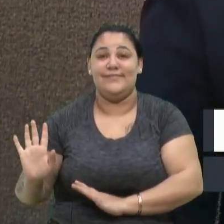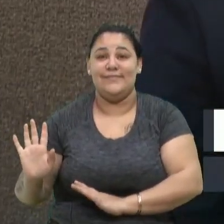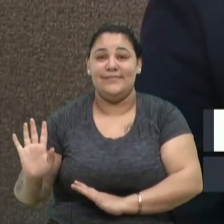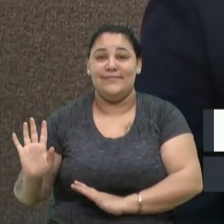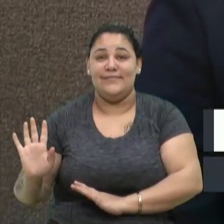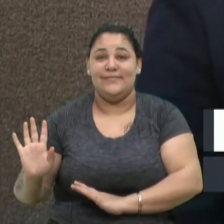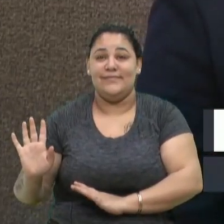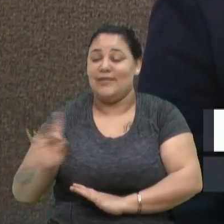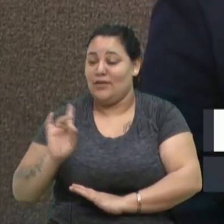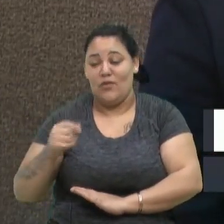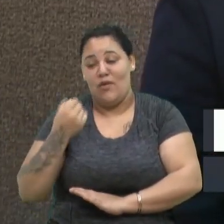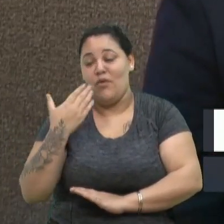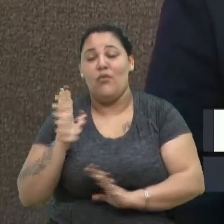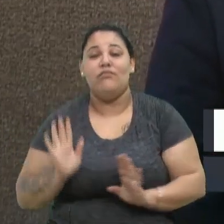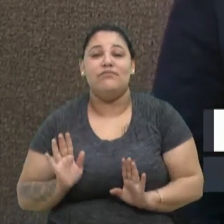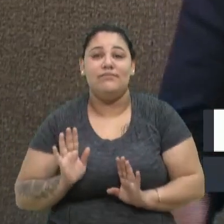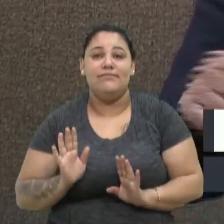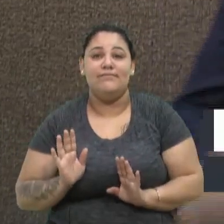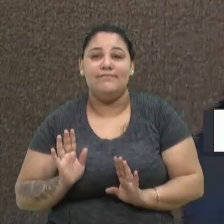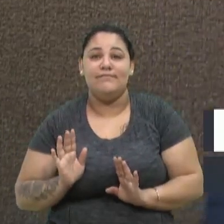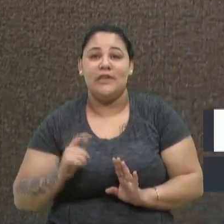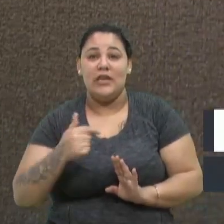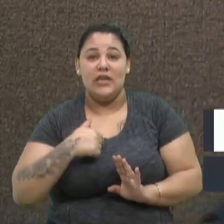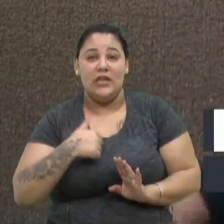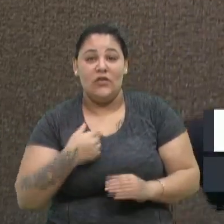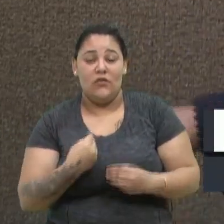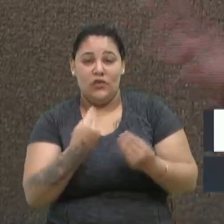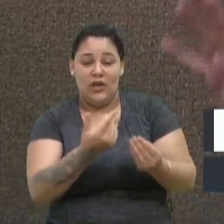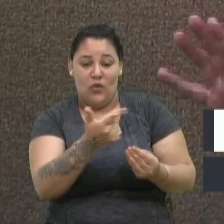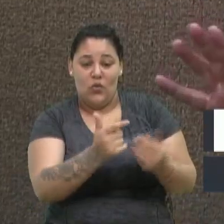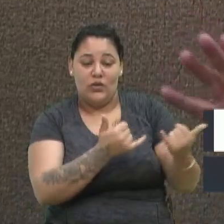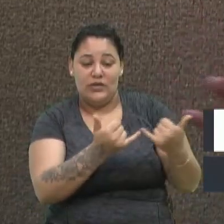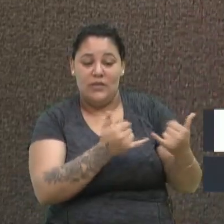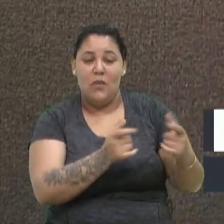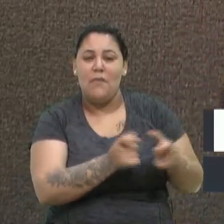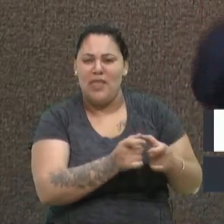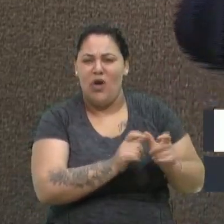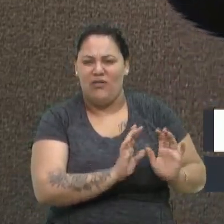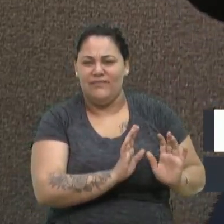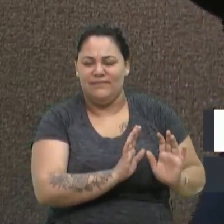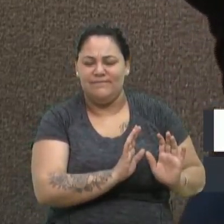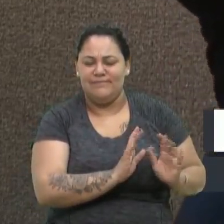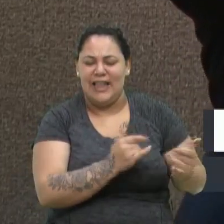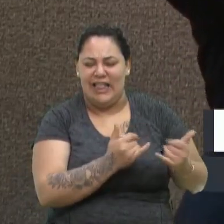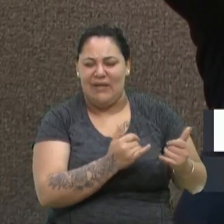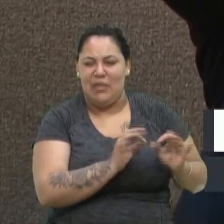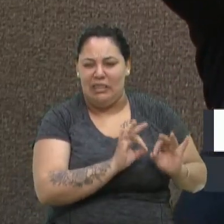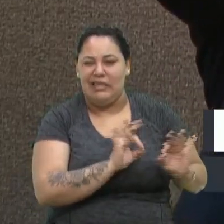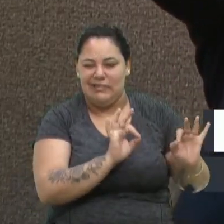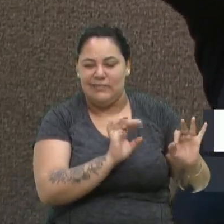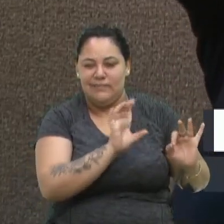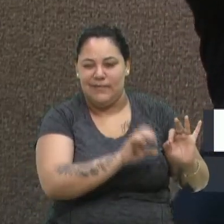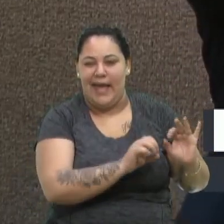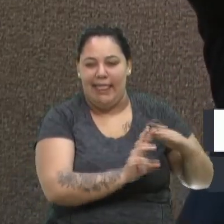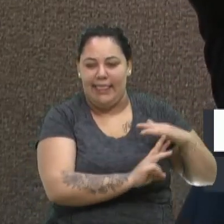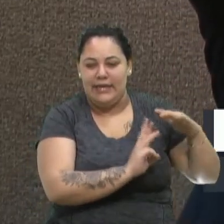não está funcionando. Não está funcionando. E eu vou pegar outros exemplos menores. Eu vou pegar aqui